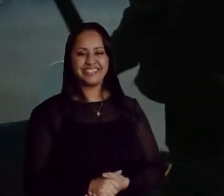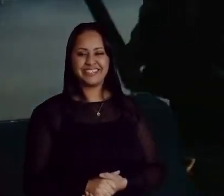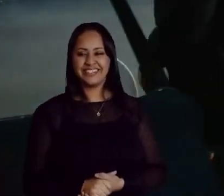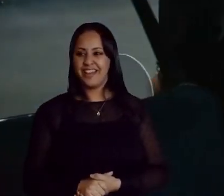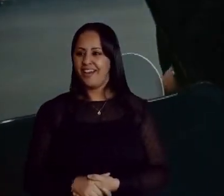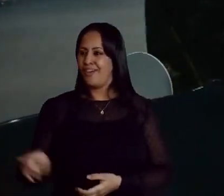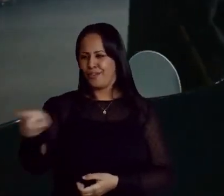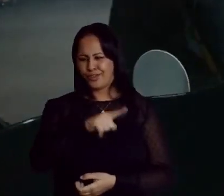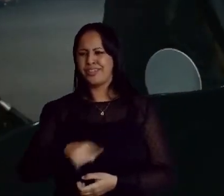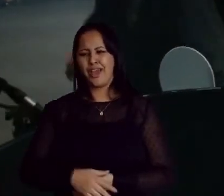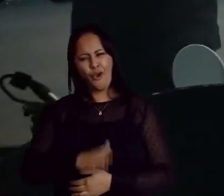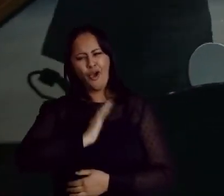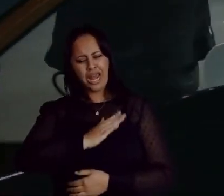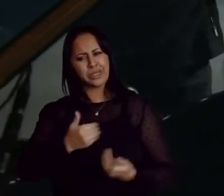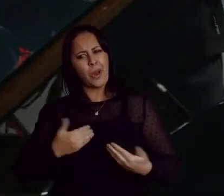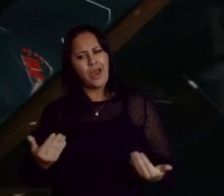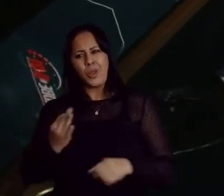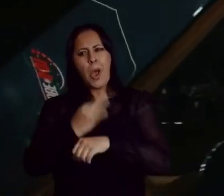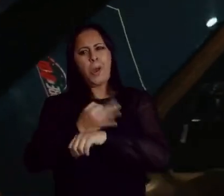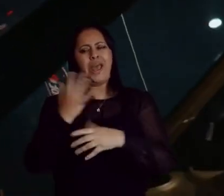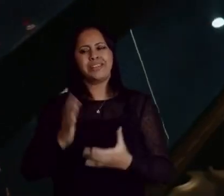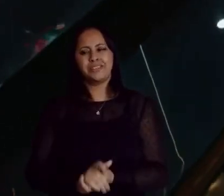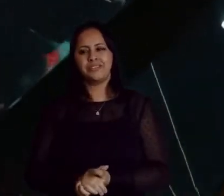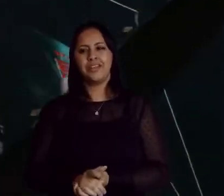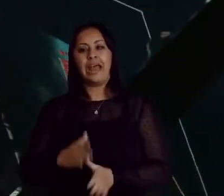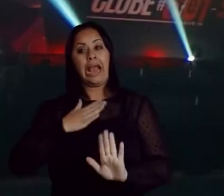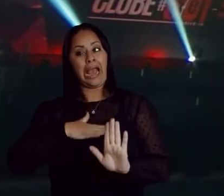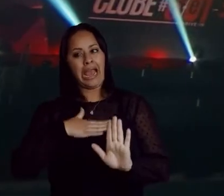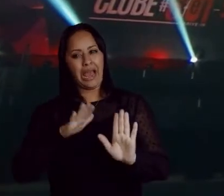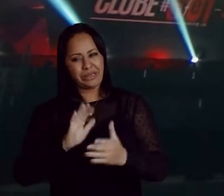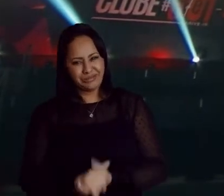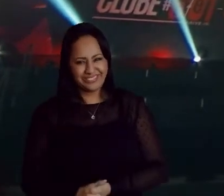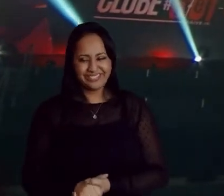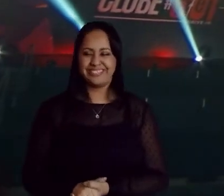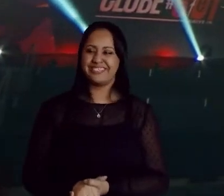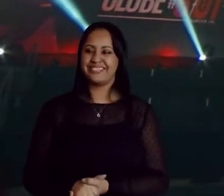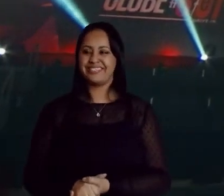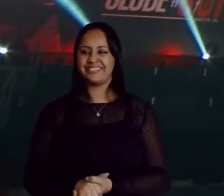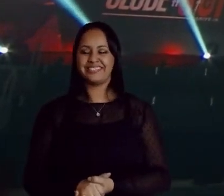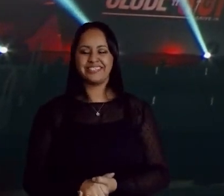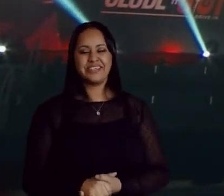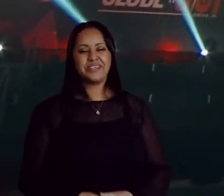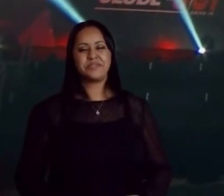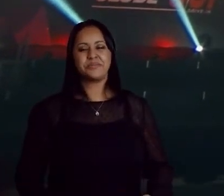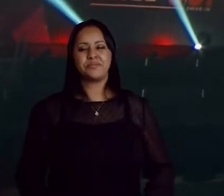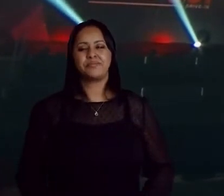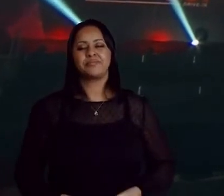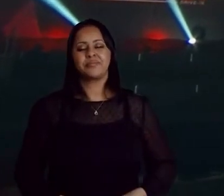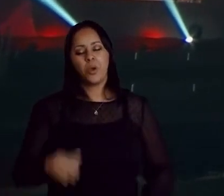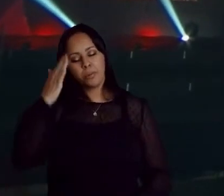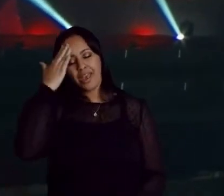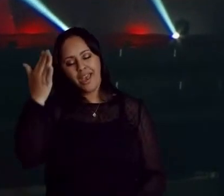Esse povo quer matar a gente do coração. Eles falam assim, não vai ter pipoco. Aí eu falo, boa noite, sai pipoco. Meu irmão, mais uma